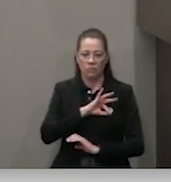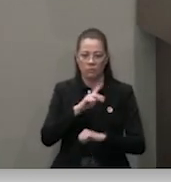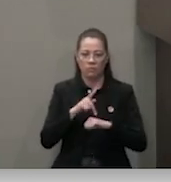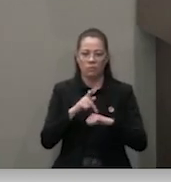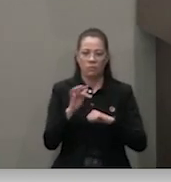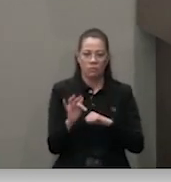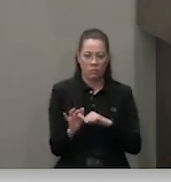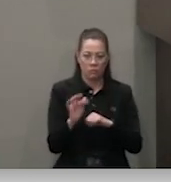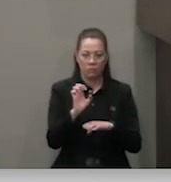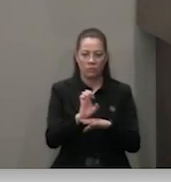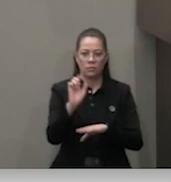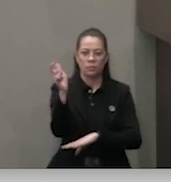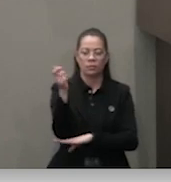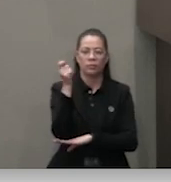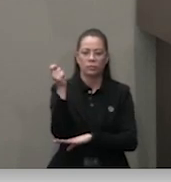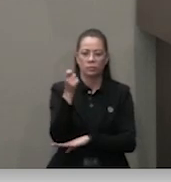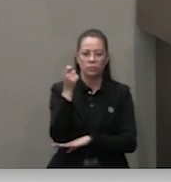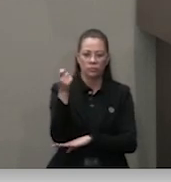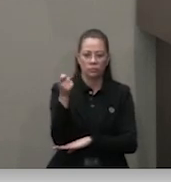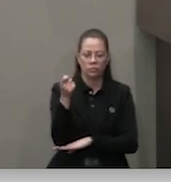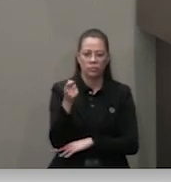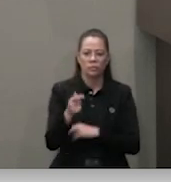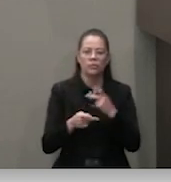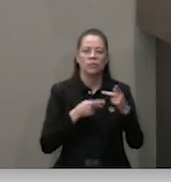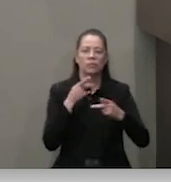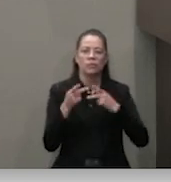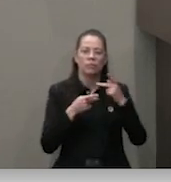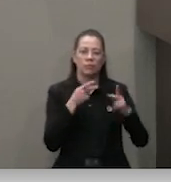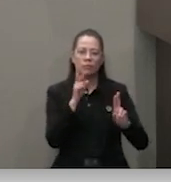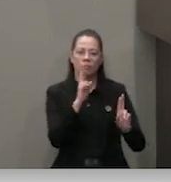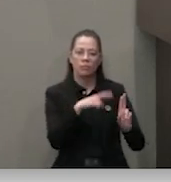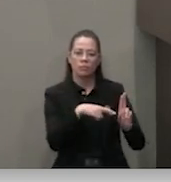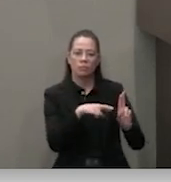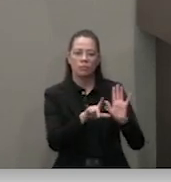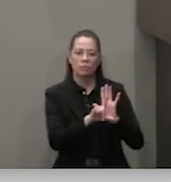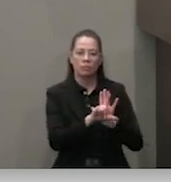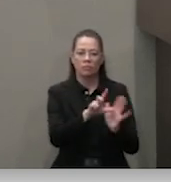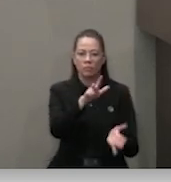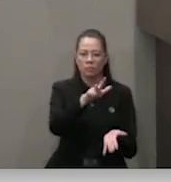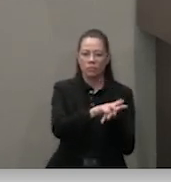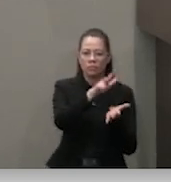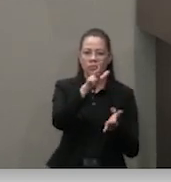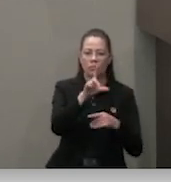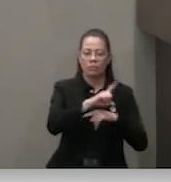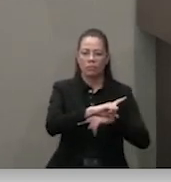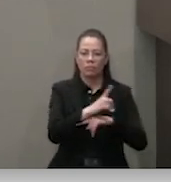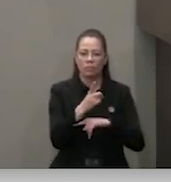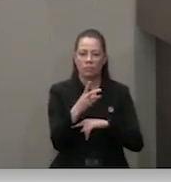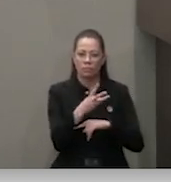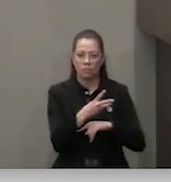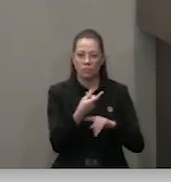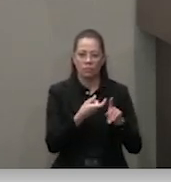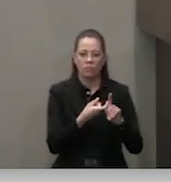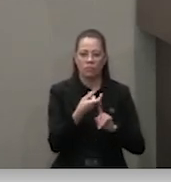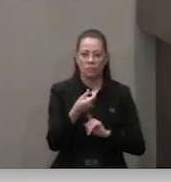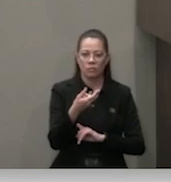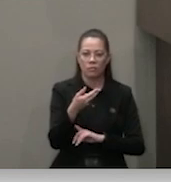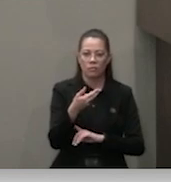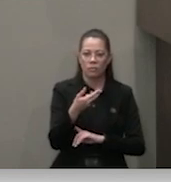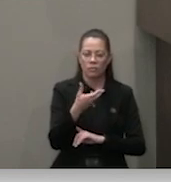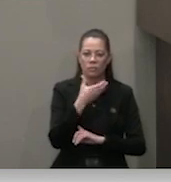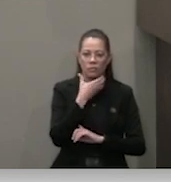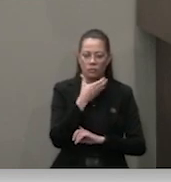Bombeiros Militares do Estado do Rio Grande do Sul que trata-se referente a uma lei Qual foi aprovada no dia 13 de dezembro de